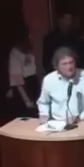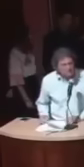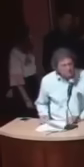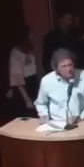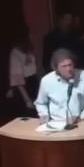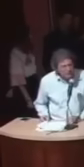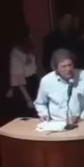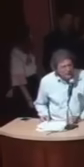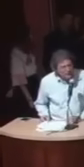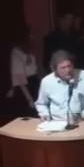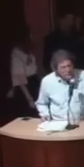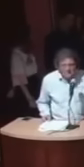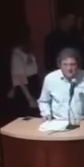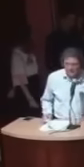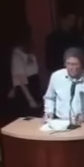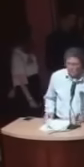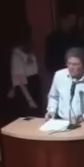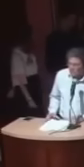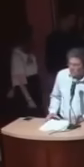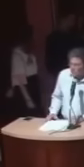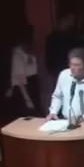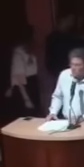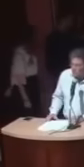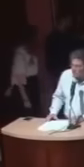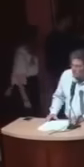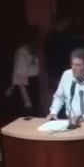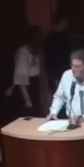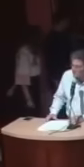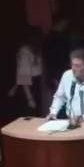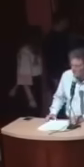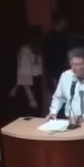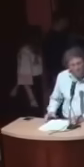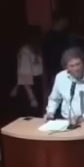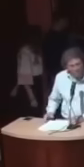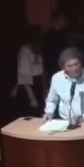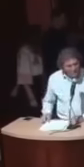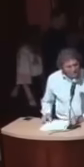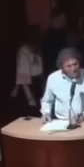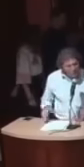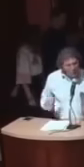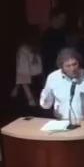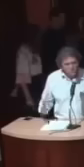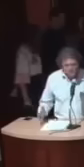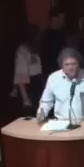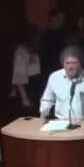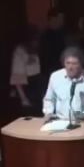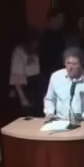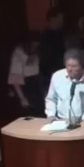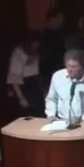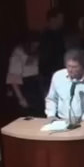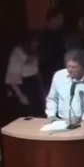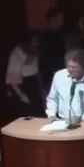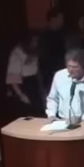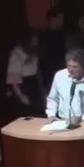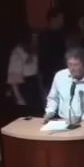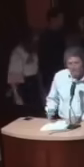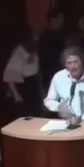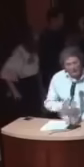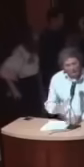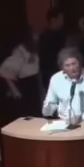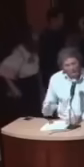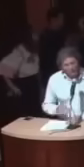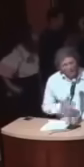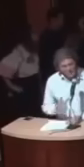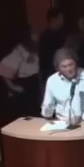questão da extinção dos contingenciamento aos recursos do Fundo Nacional de Desenvolvimento Científico e Tecnológico, que estão 4/5 desses recursos estão contingenciados, que